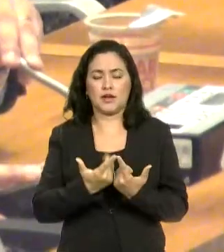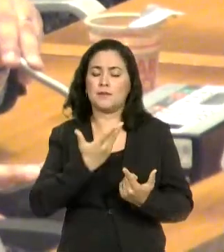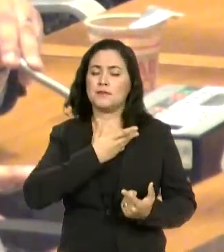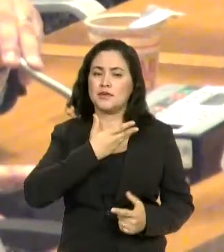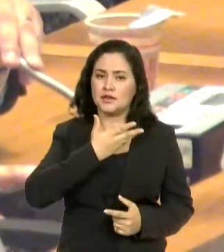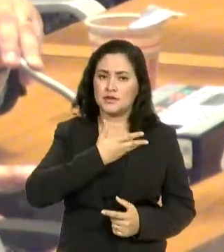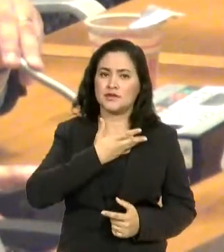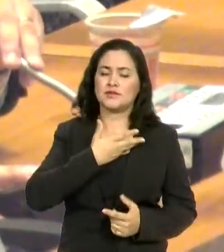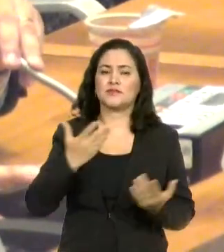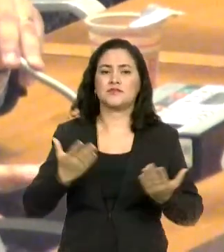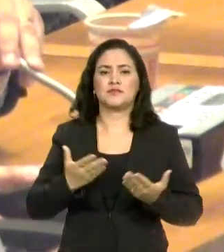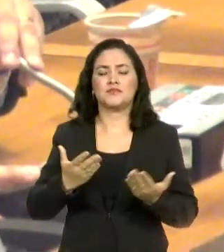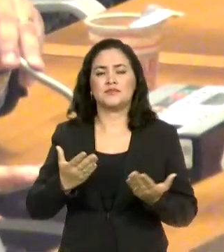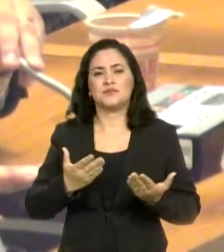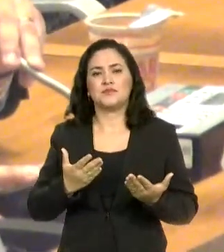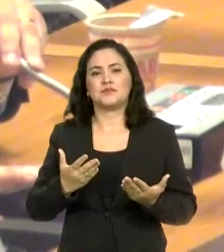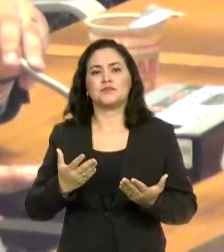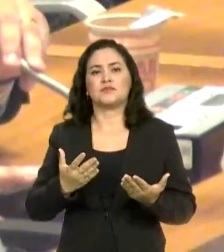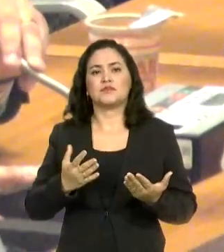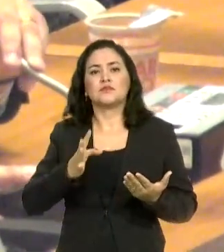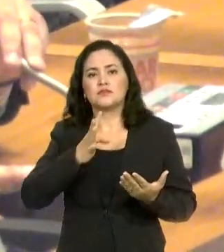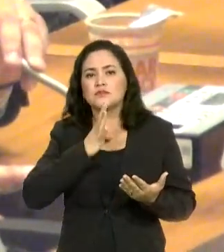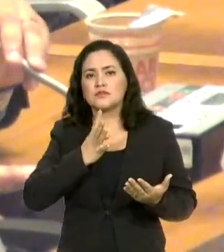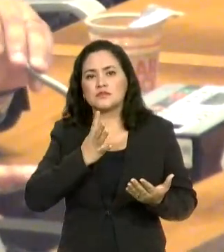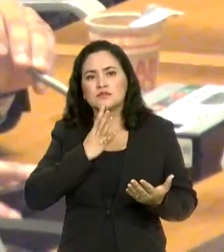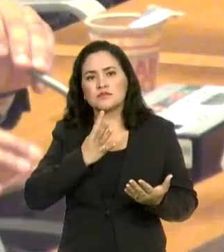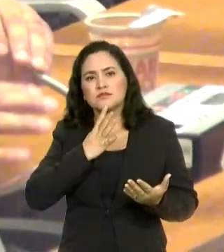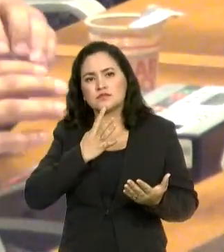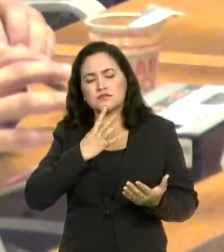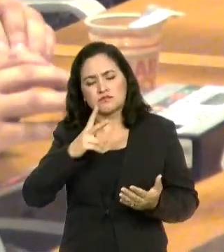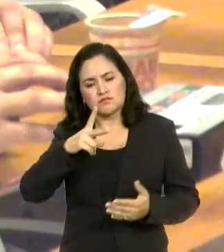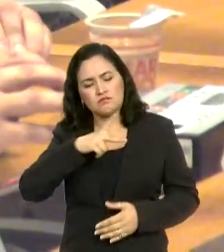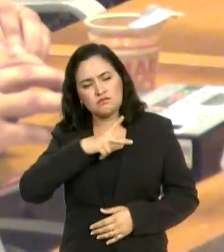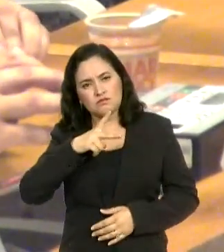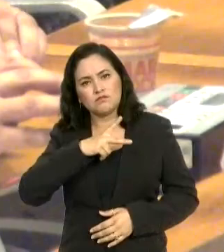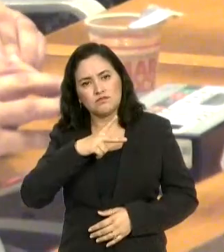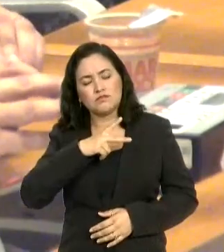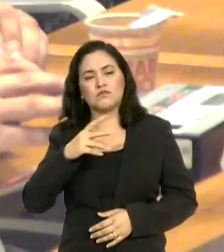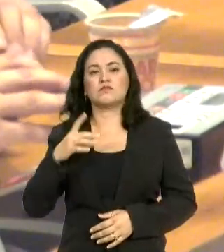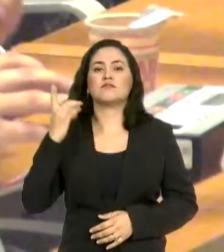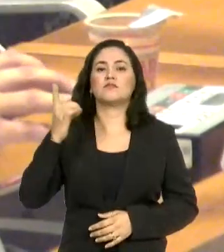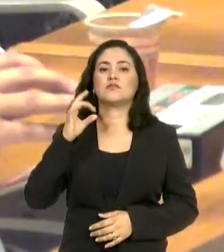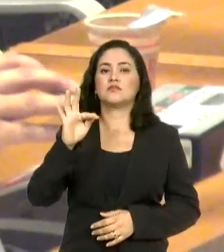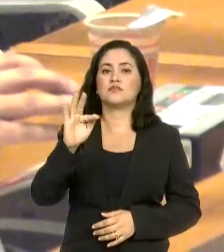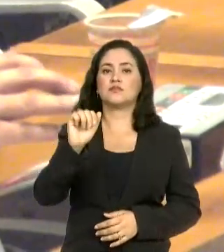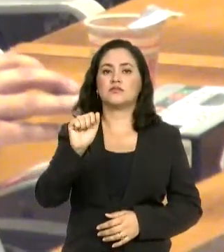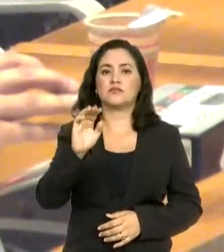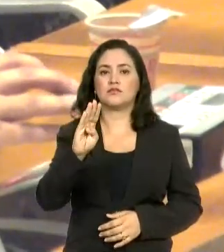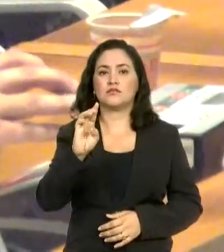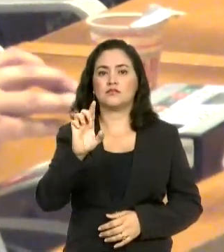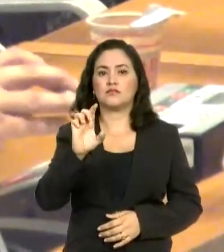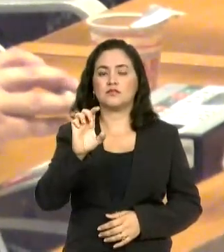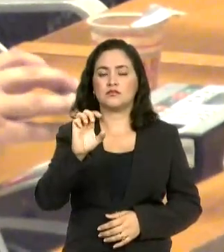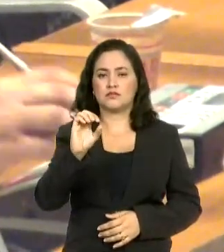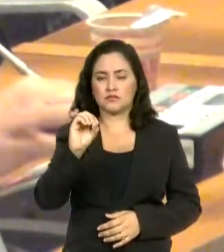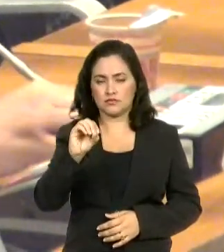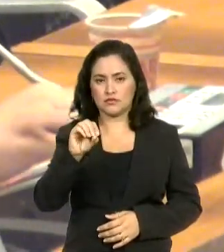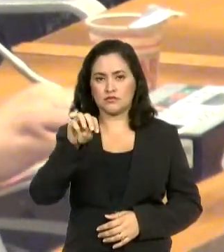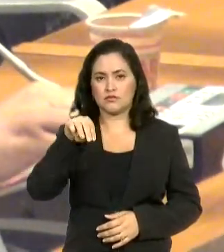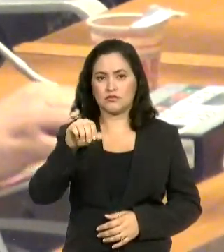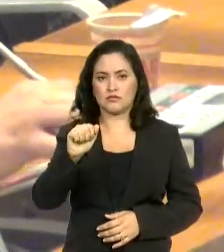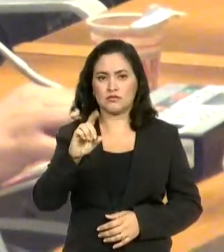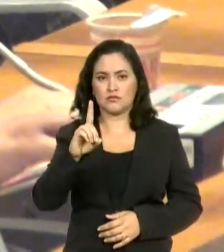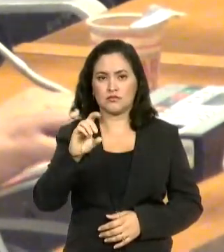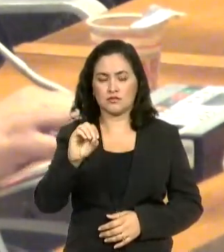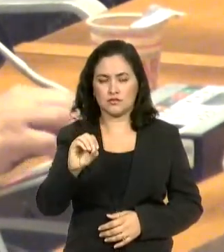mais proximidade depois que entrei aqui na casa, deputado Fábio Macedo, deputado Fábio Braga, grande parceiro, grande amigo também aqui